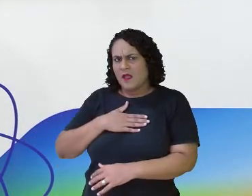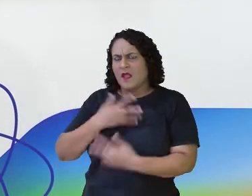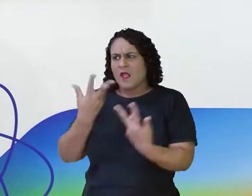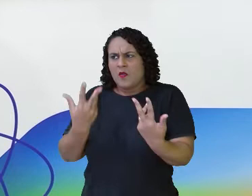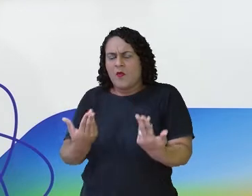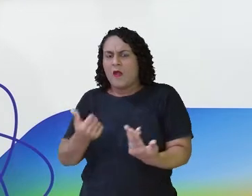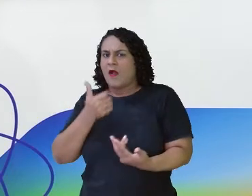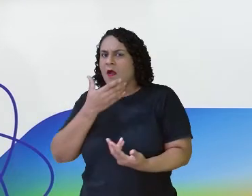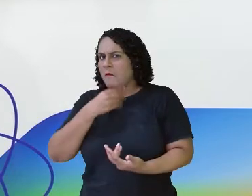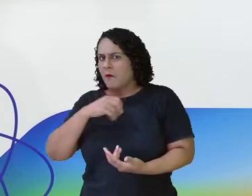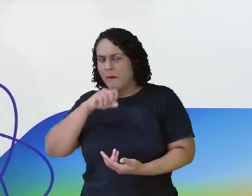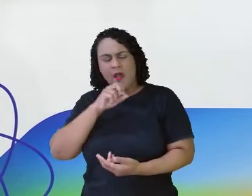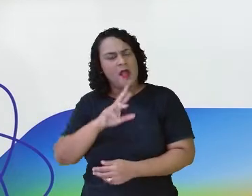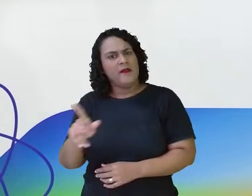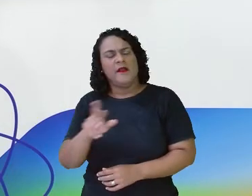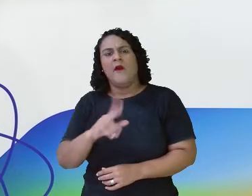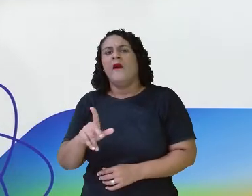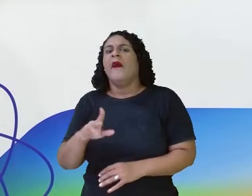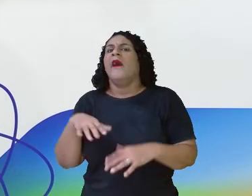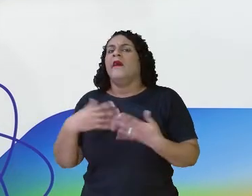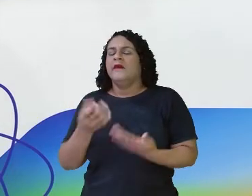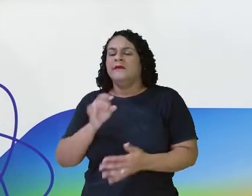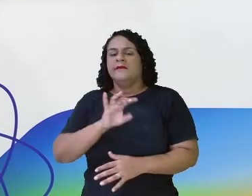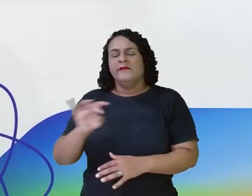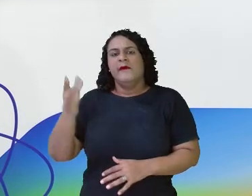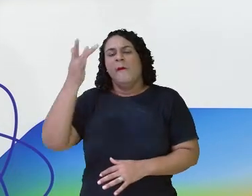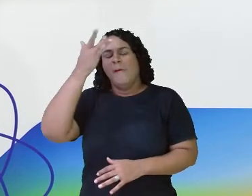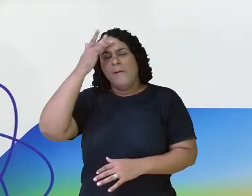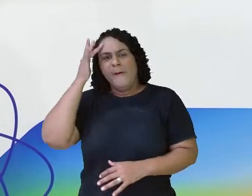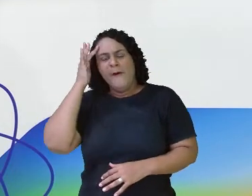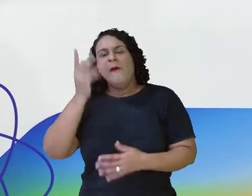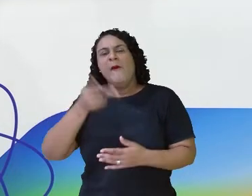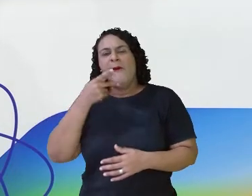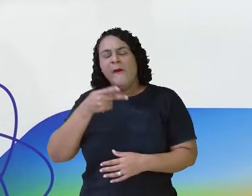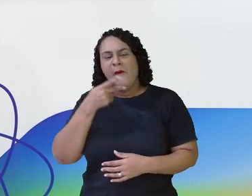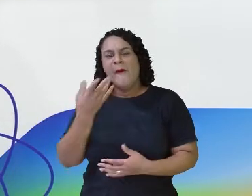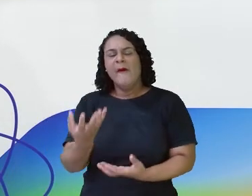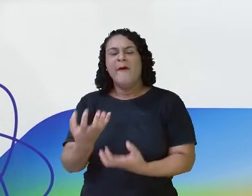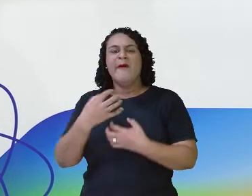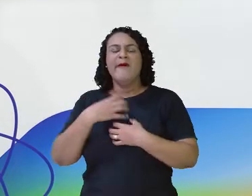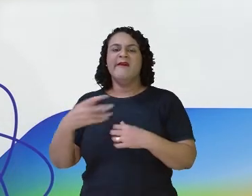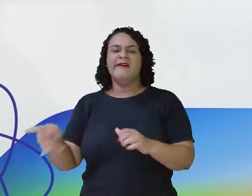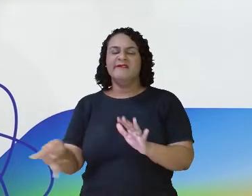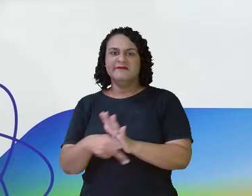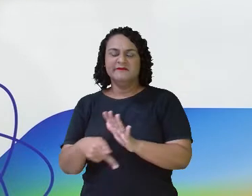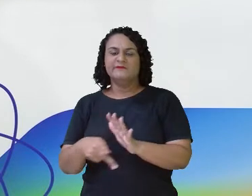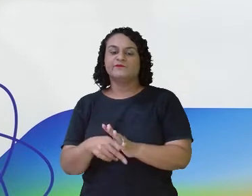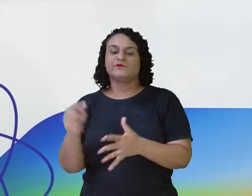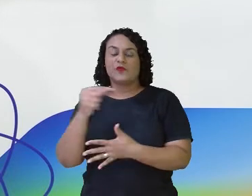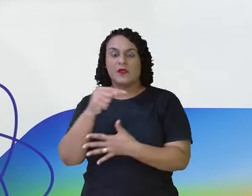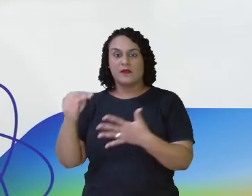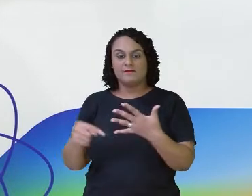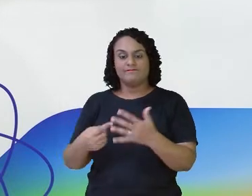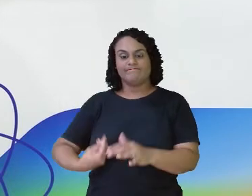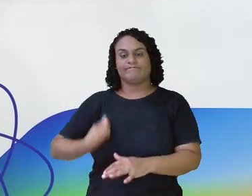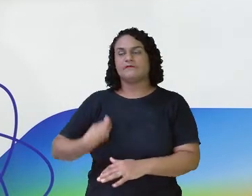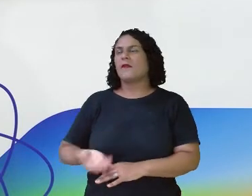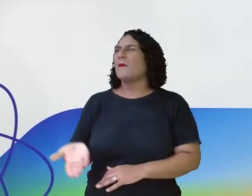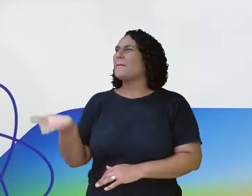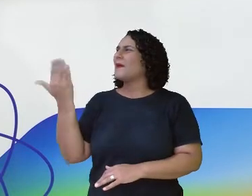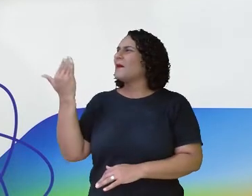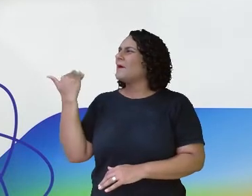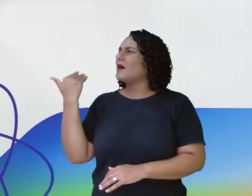um conta de uma forma, tá certo? Inclusive, às vezes, alguns elementos que existiam no tempo da minha avó, se